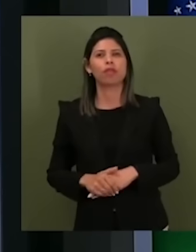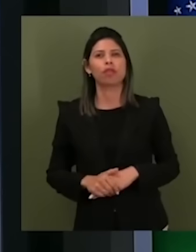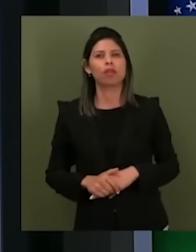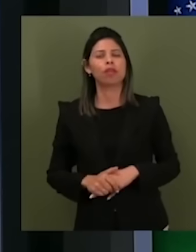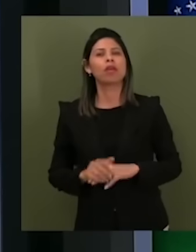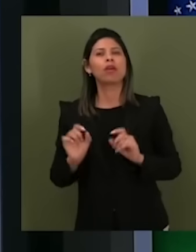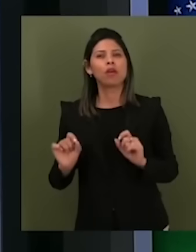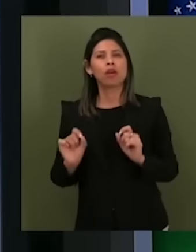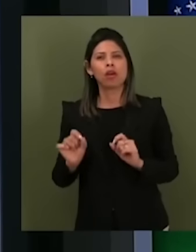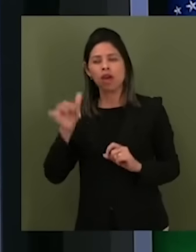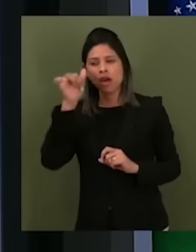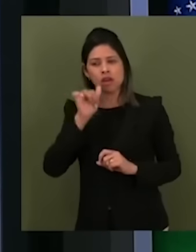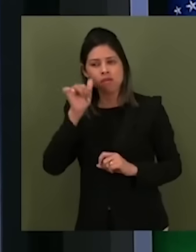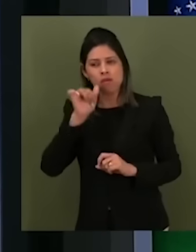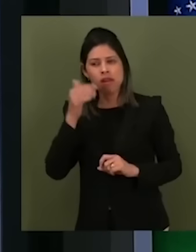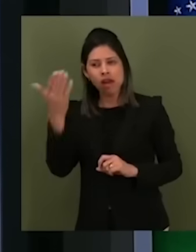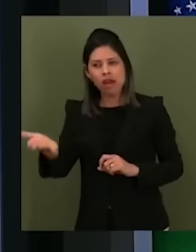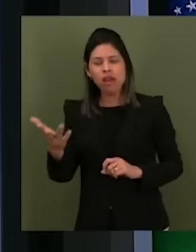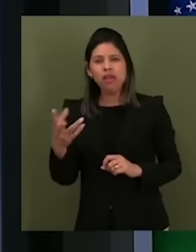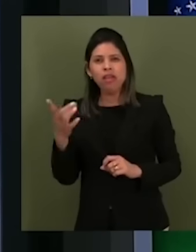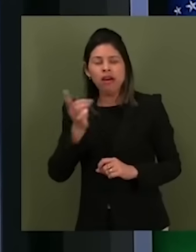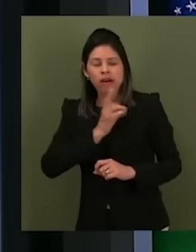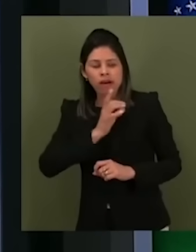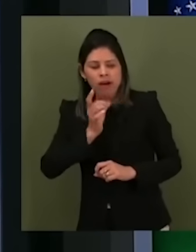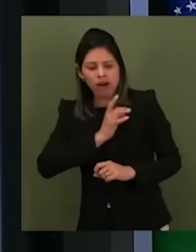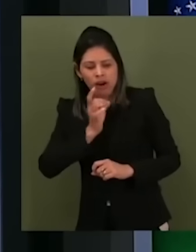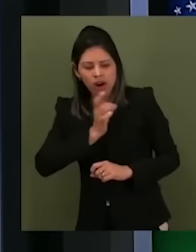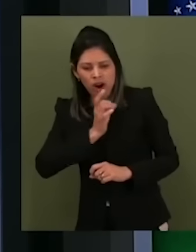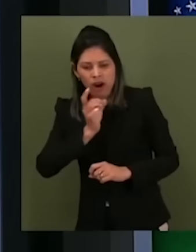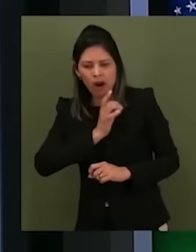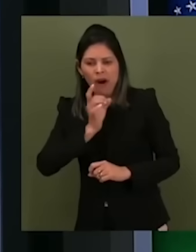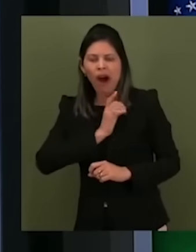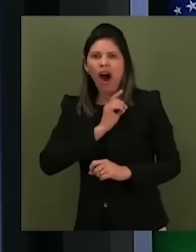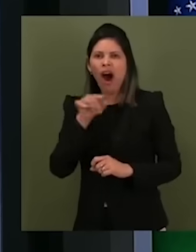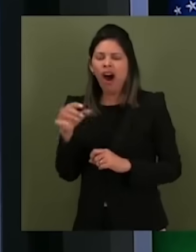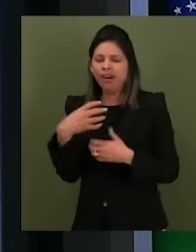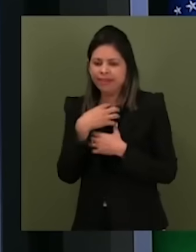As mulheres estavam com medo. Elas estavam urinadas.